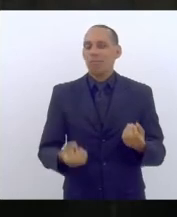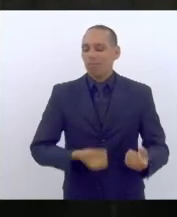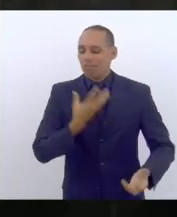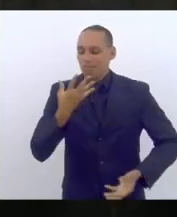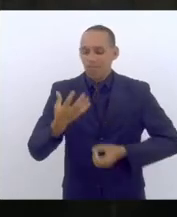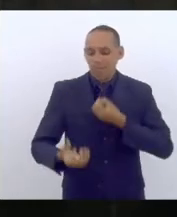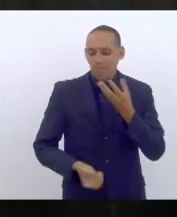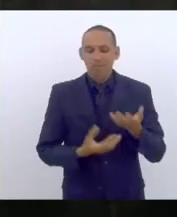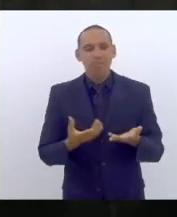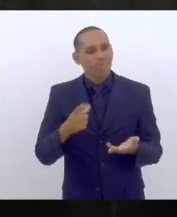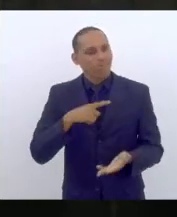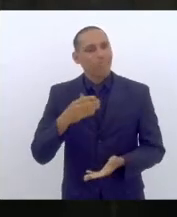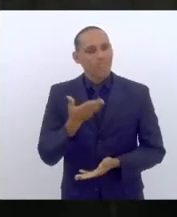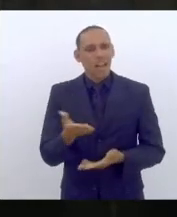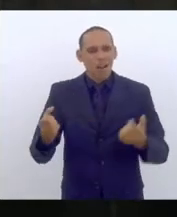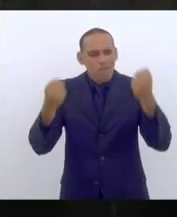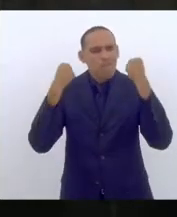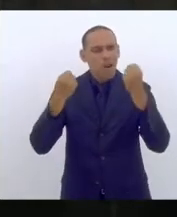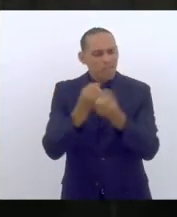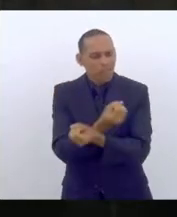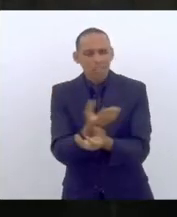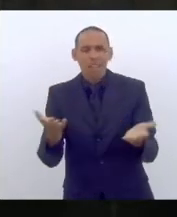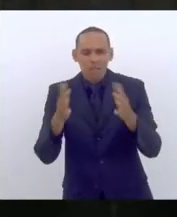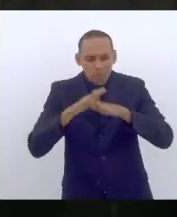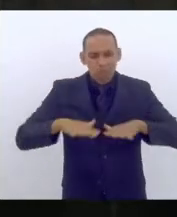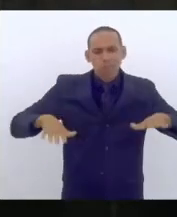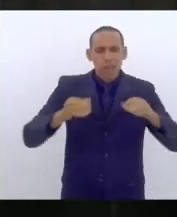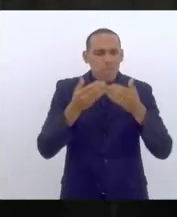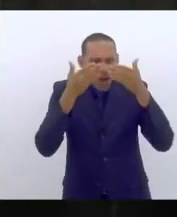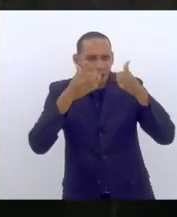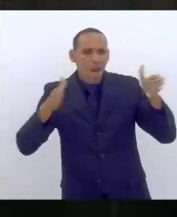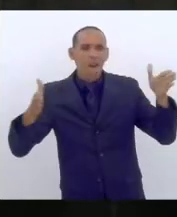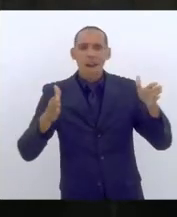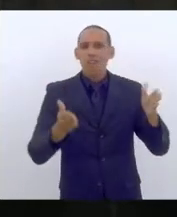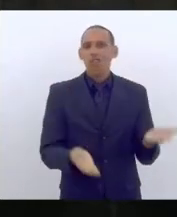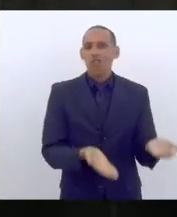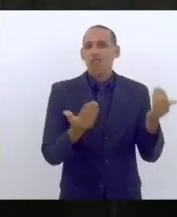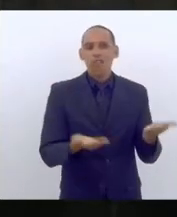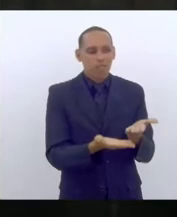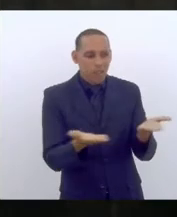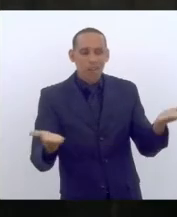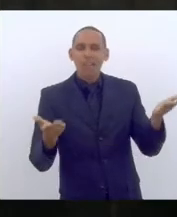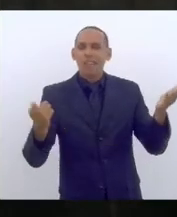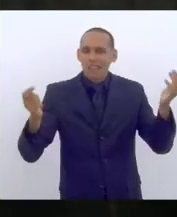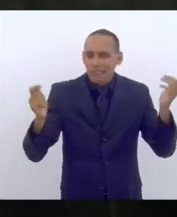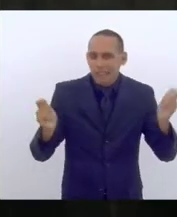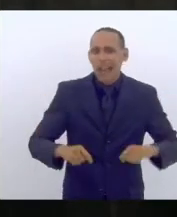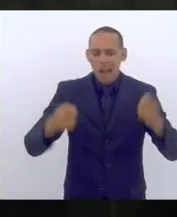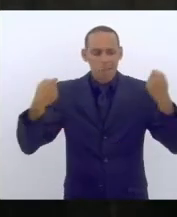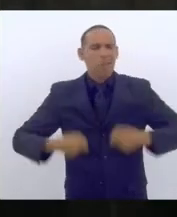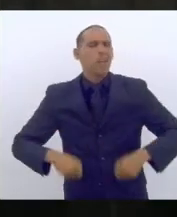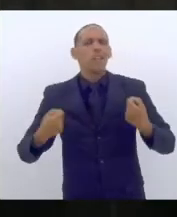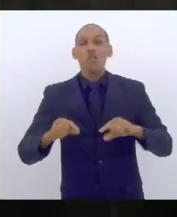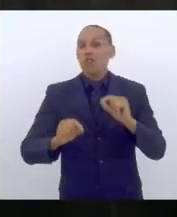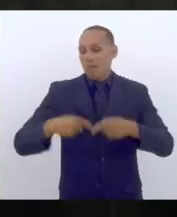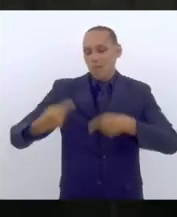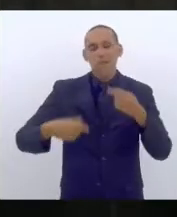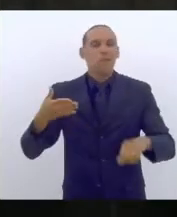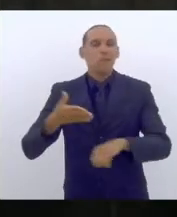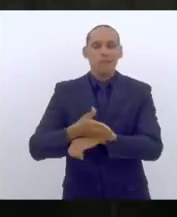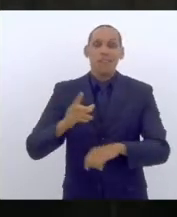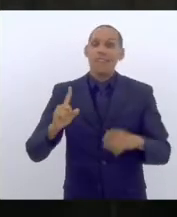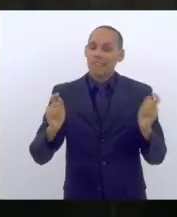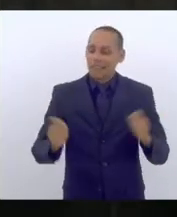dessa potencialização de escancarar o quanto que a nossa juventude Ela precisa participar da política Se